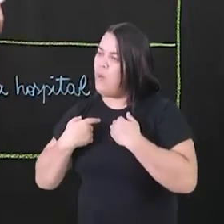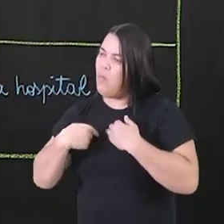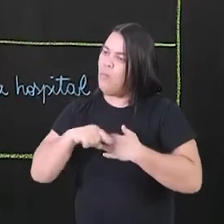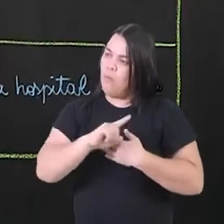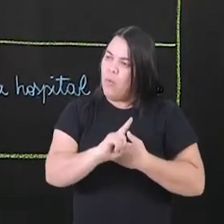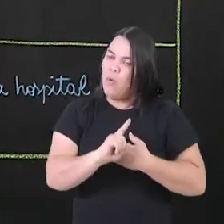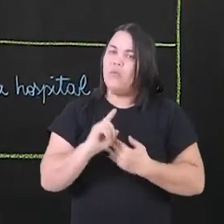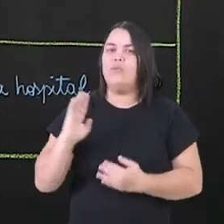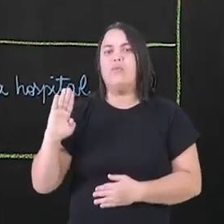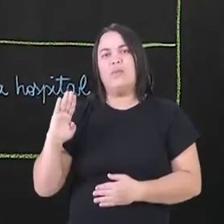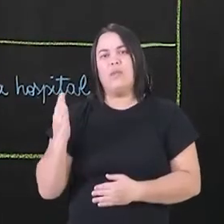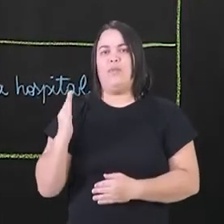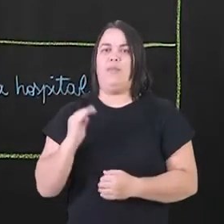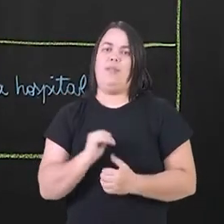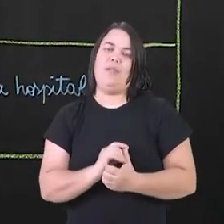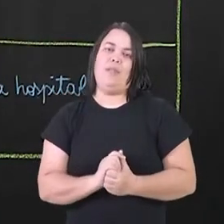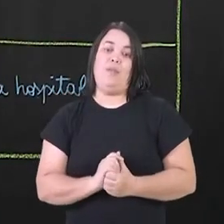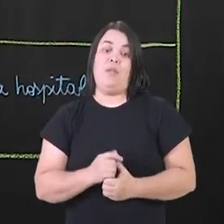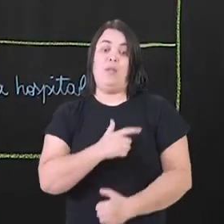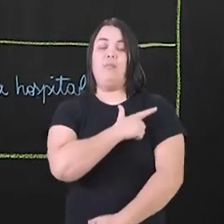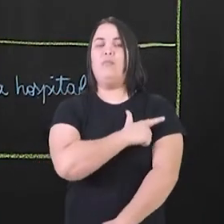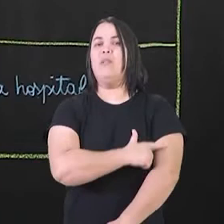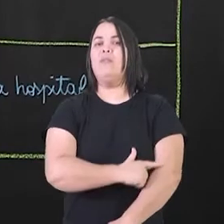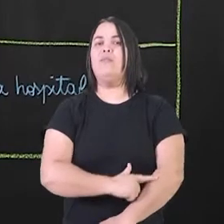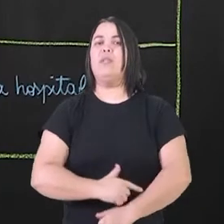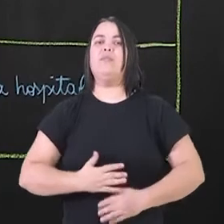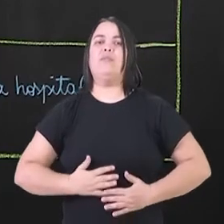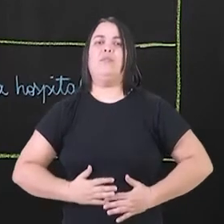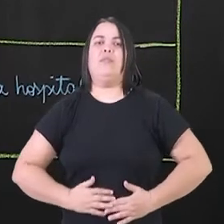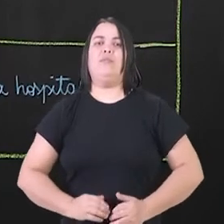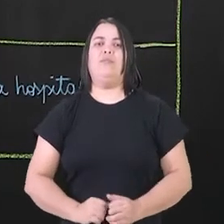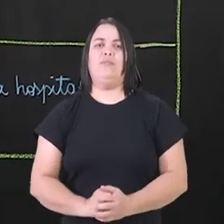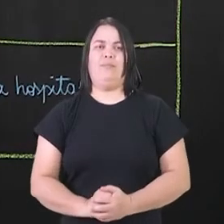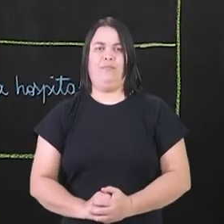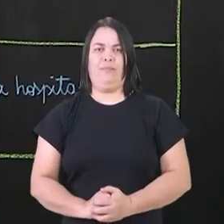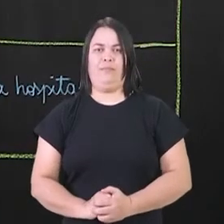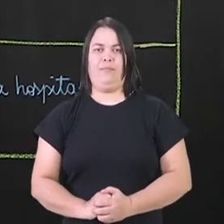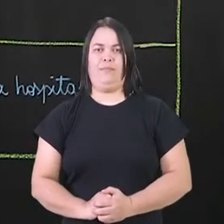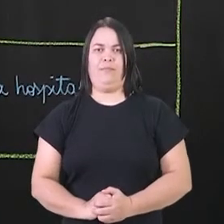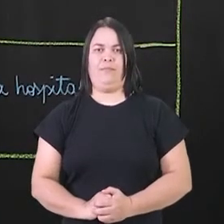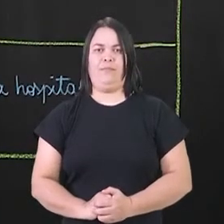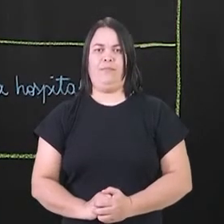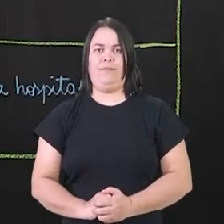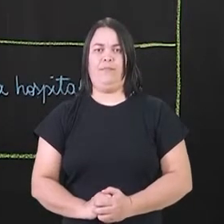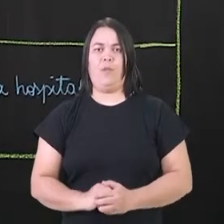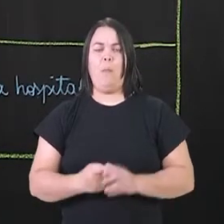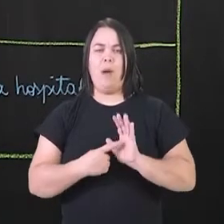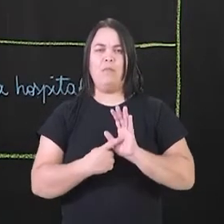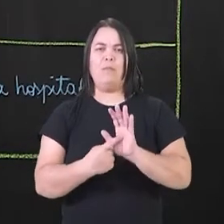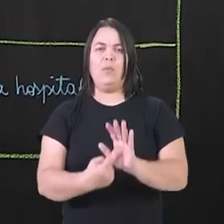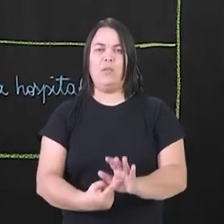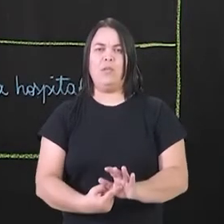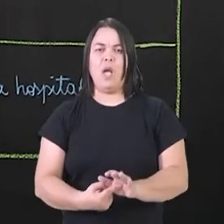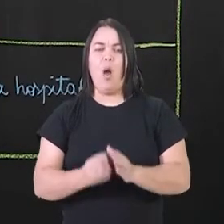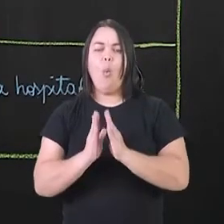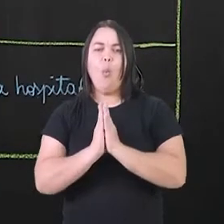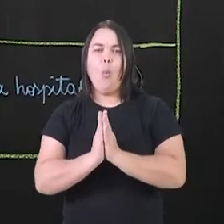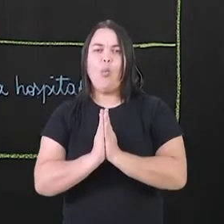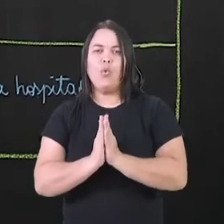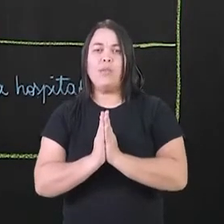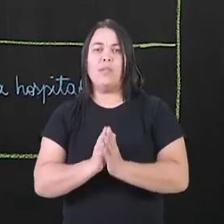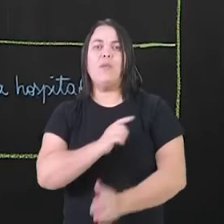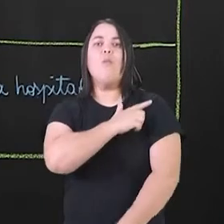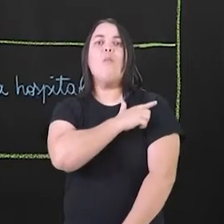uma carga de mais educação. Então, para expressar uma